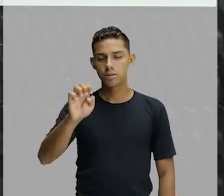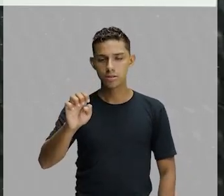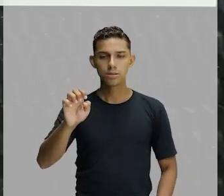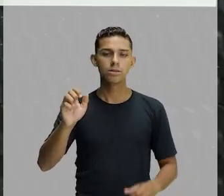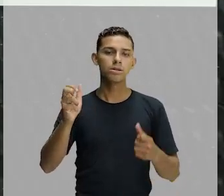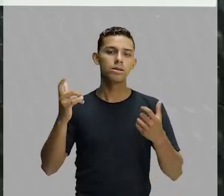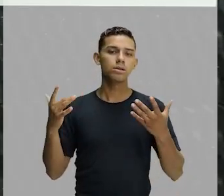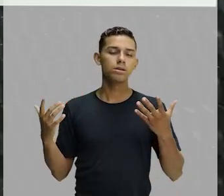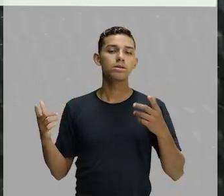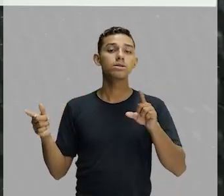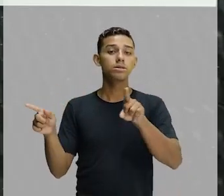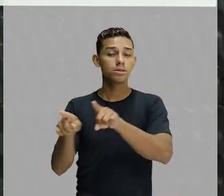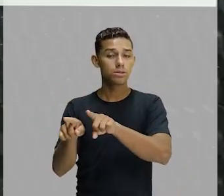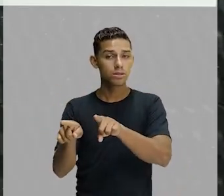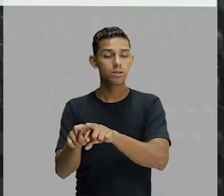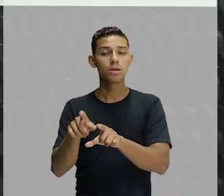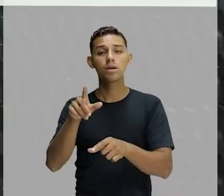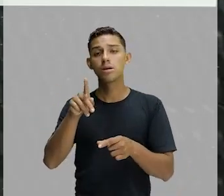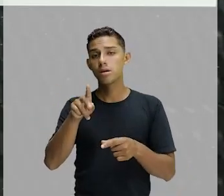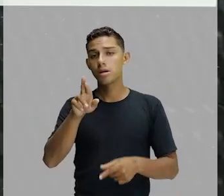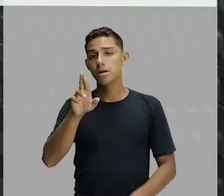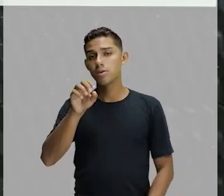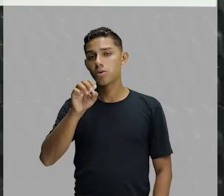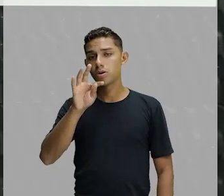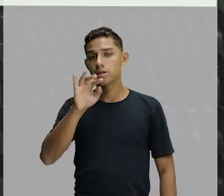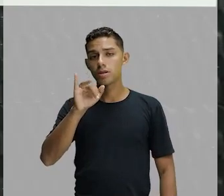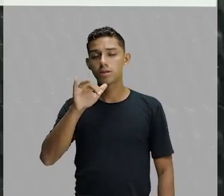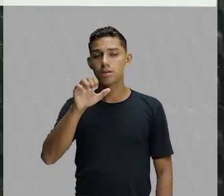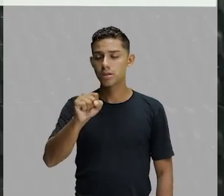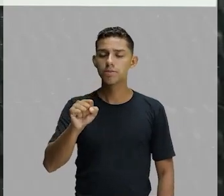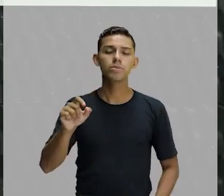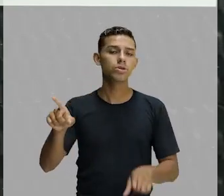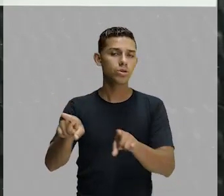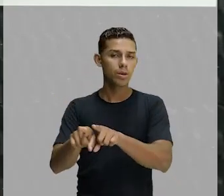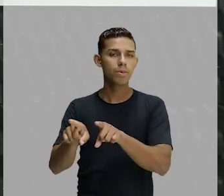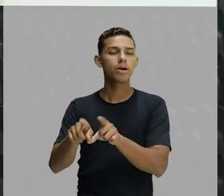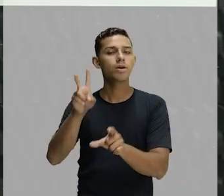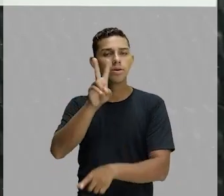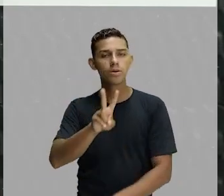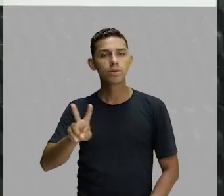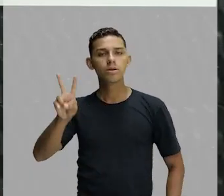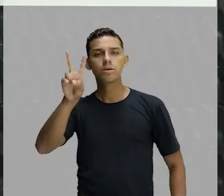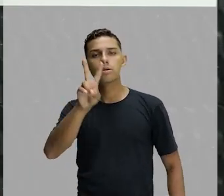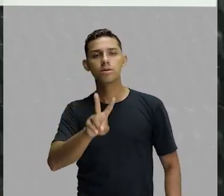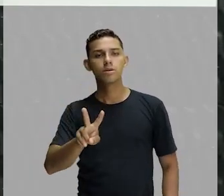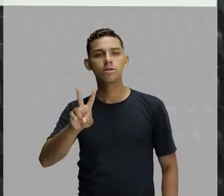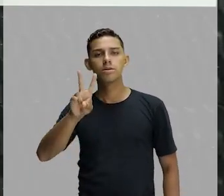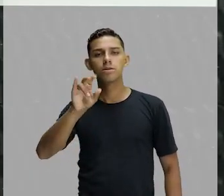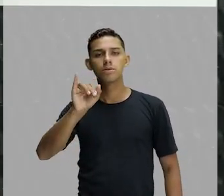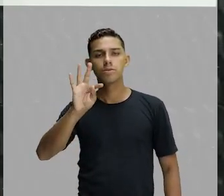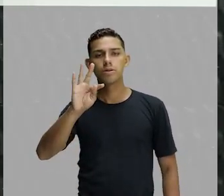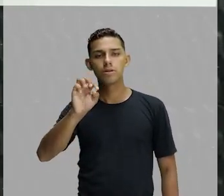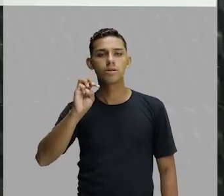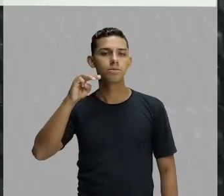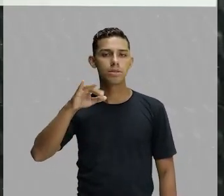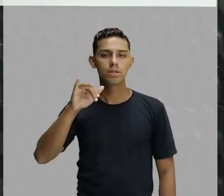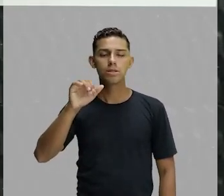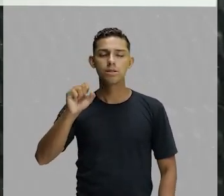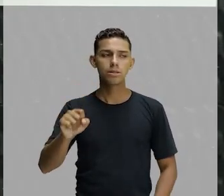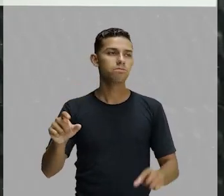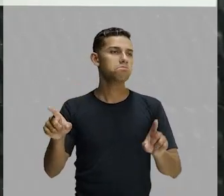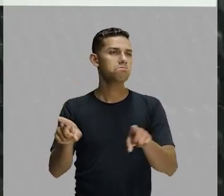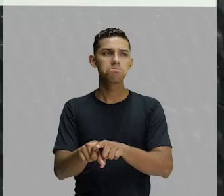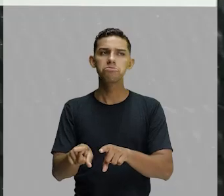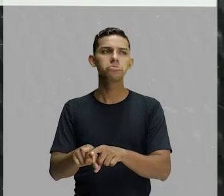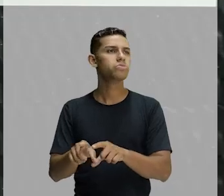estrutural. Você vai encontrar proteínas, vai encontrar vitaminas. Então, a planta ela não conseguiria produzir essas substâncias